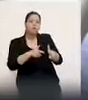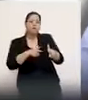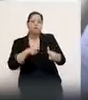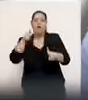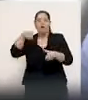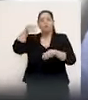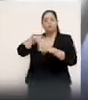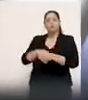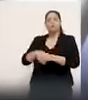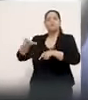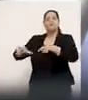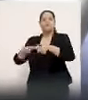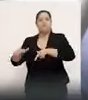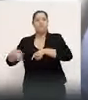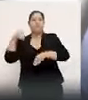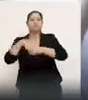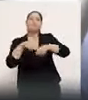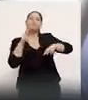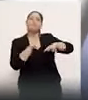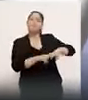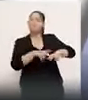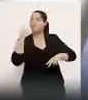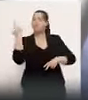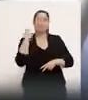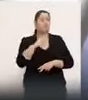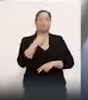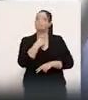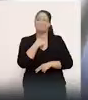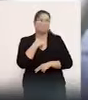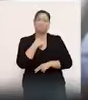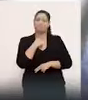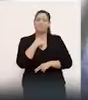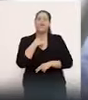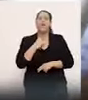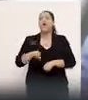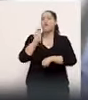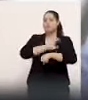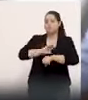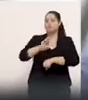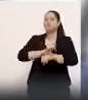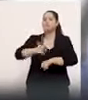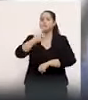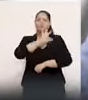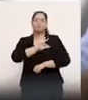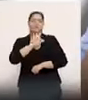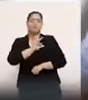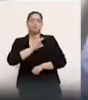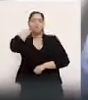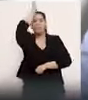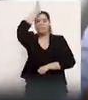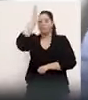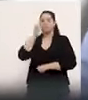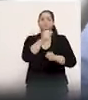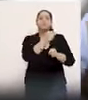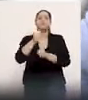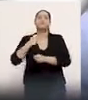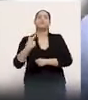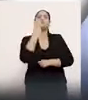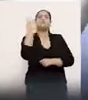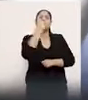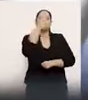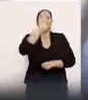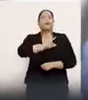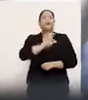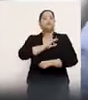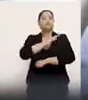que colocou você, trabalhador, atrás das grades não pode continuar. Exigirei concursos públicos para as polícias e bombeiros com a